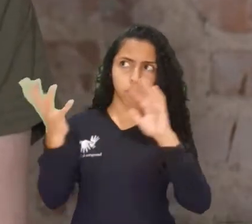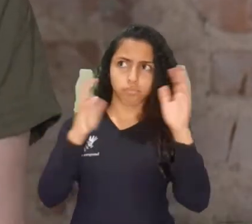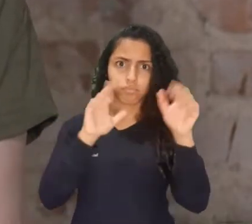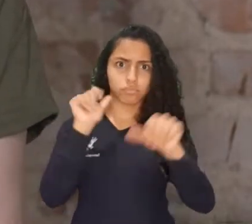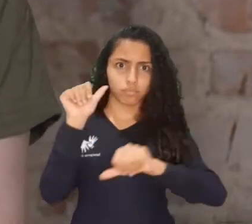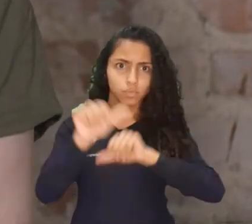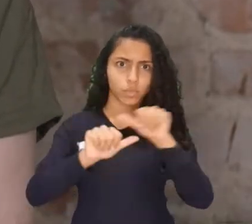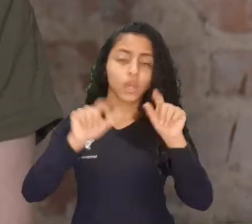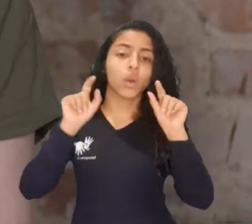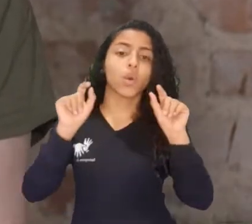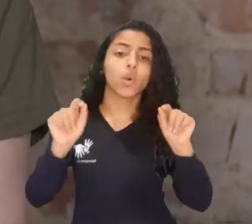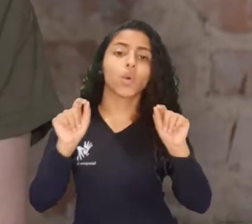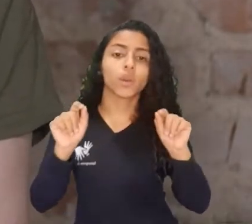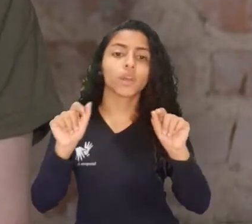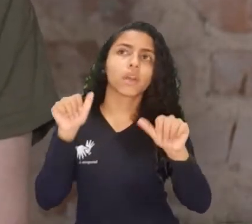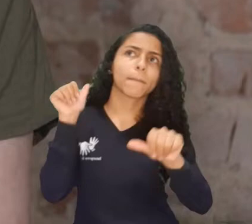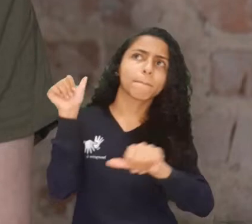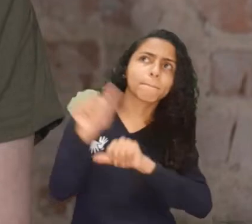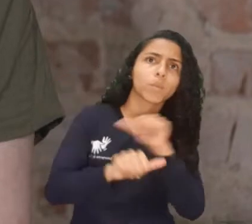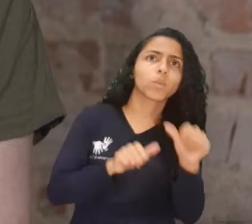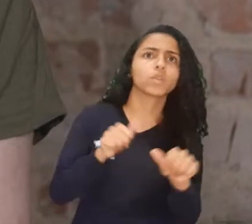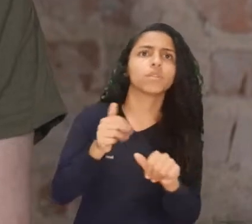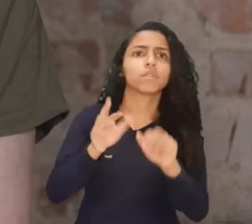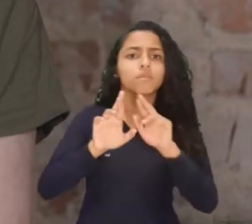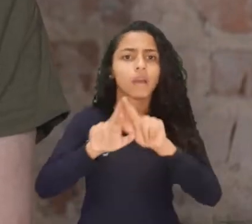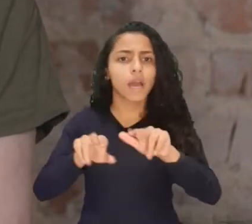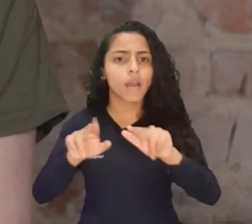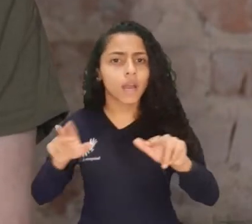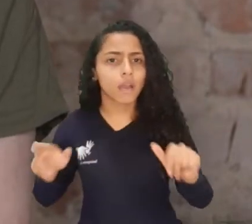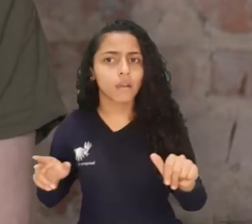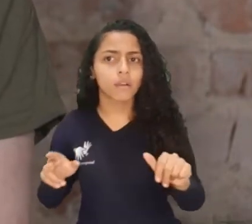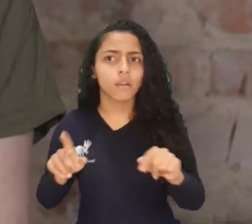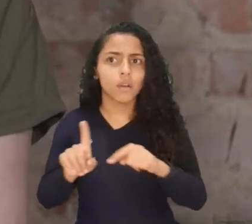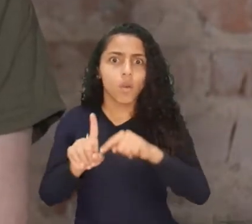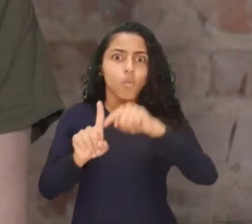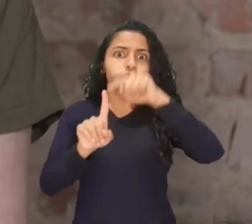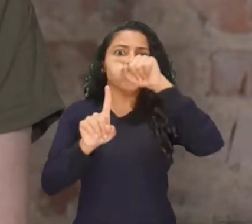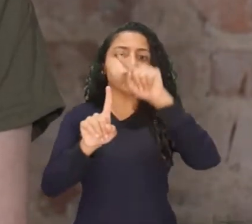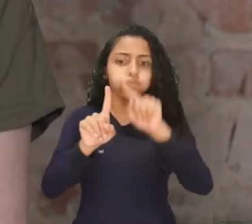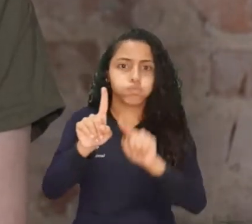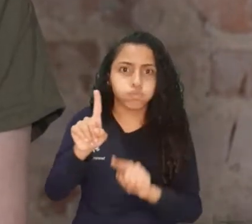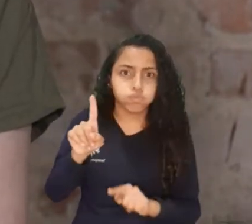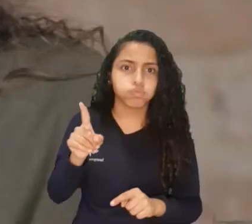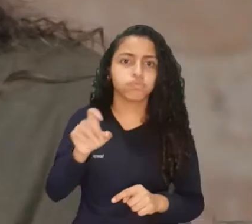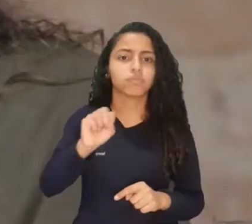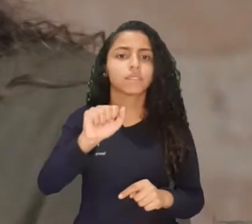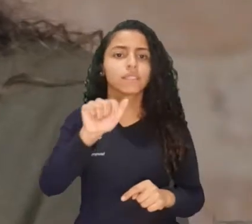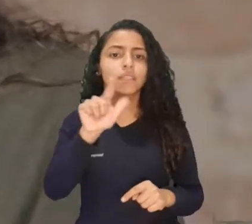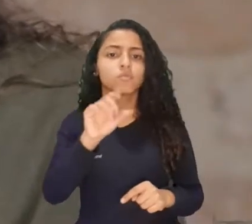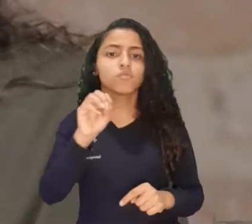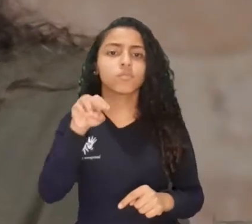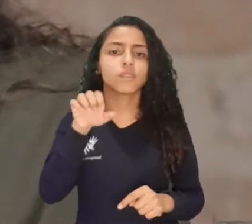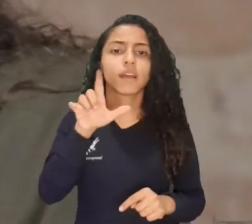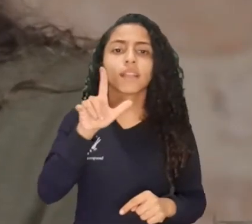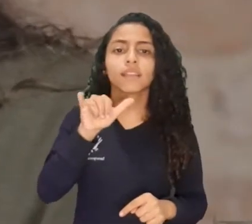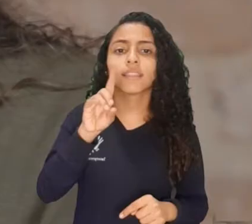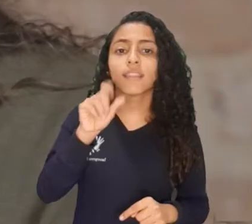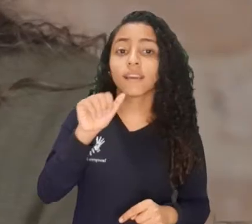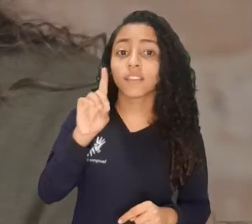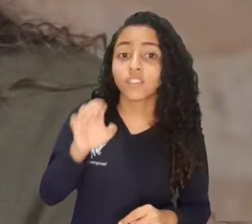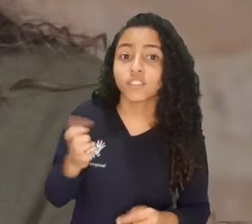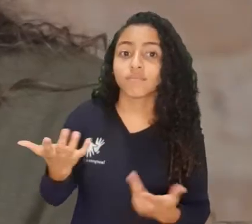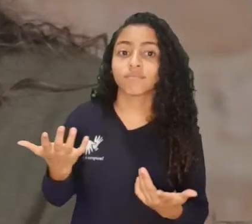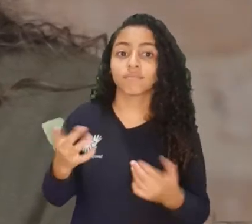mudanças na variabilidade, nos extremos, na sazonalidade, da temperatura,